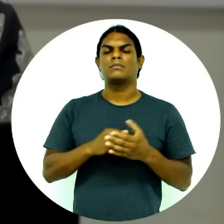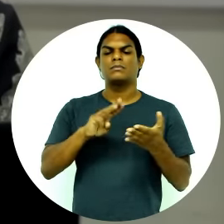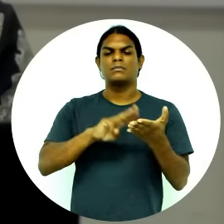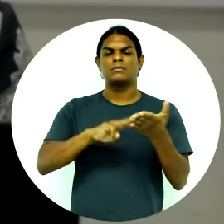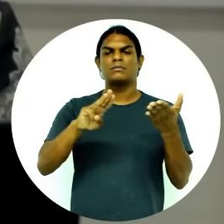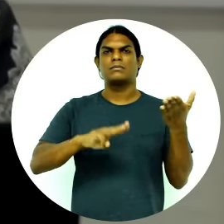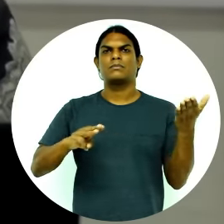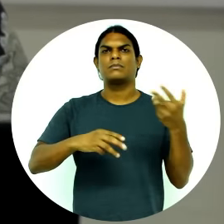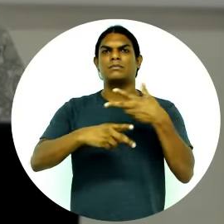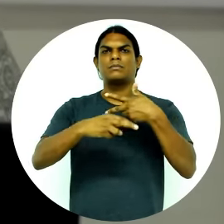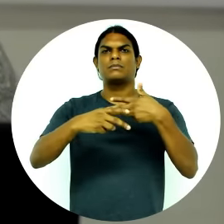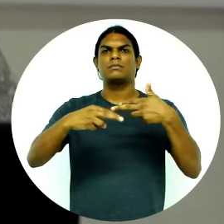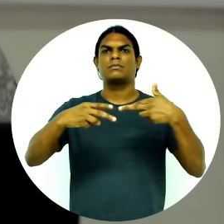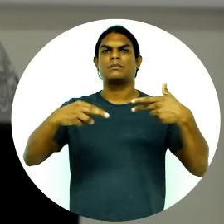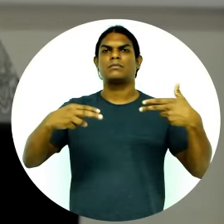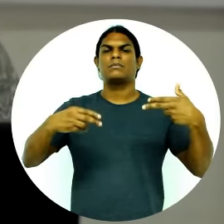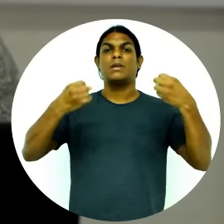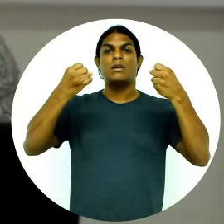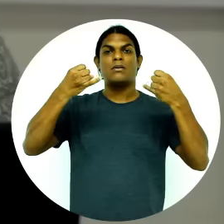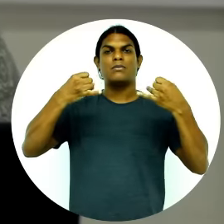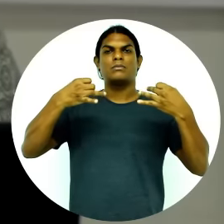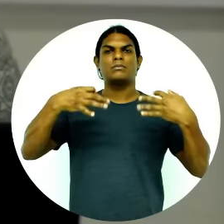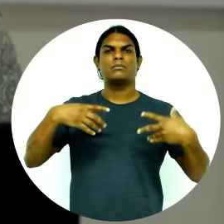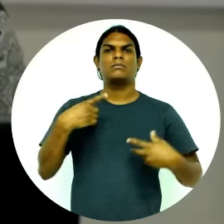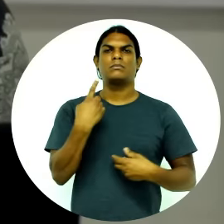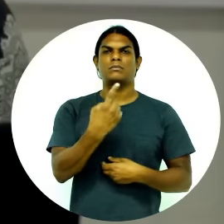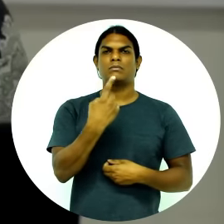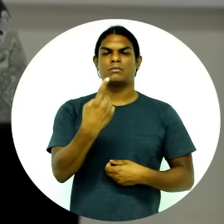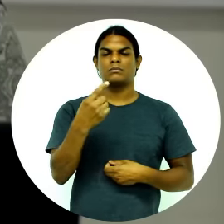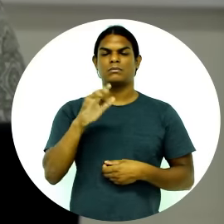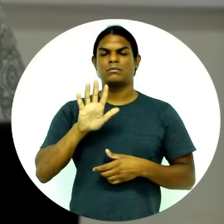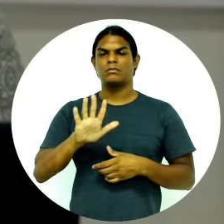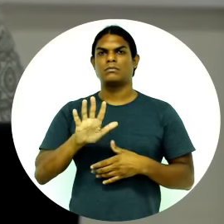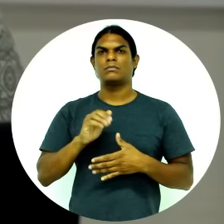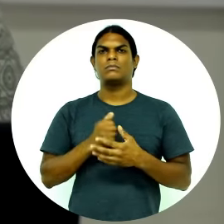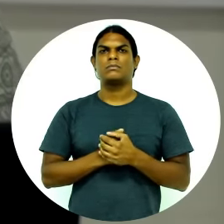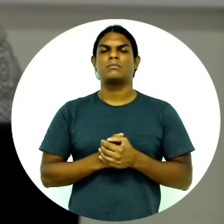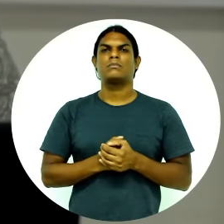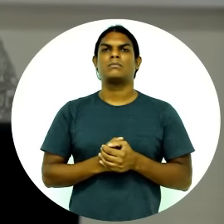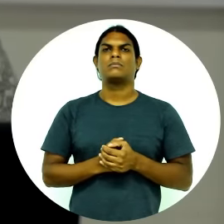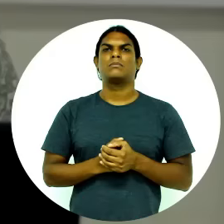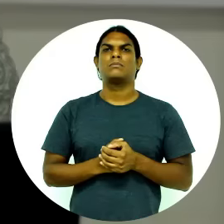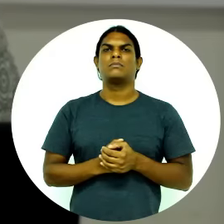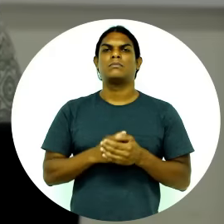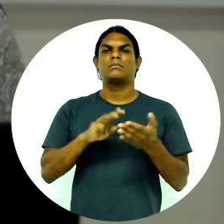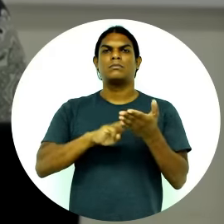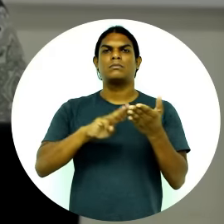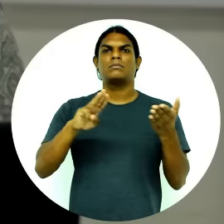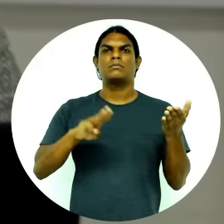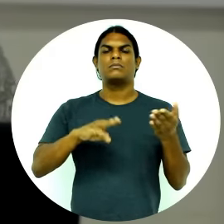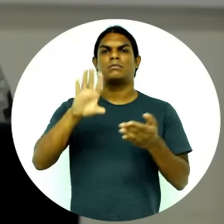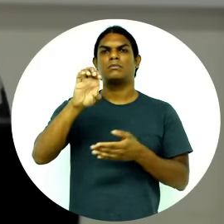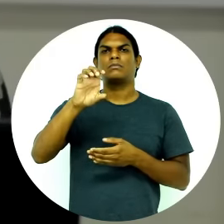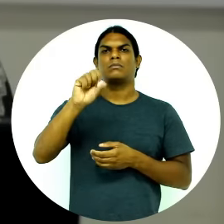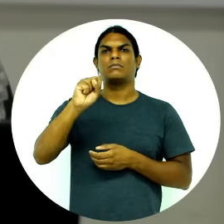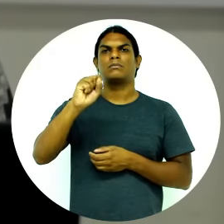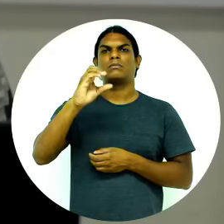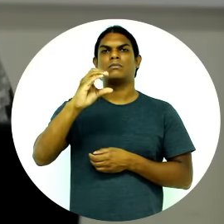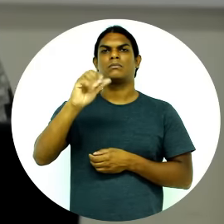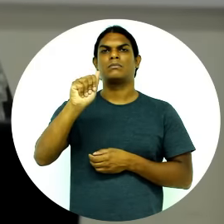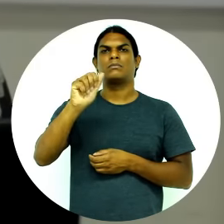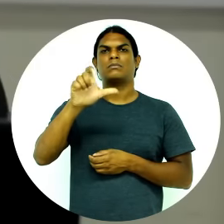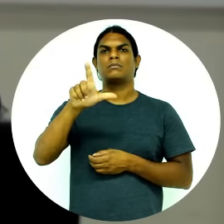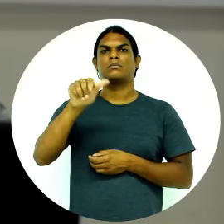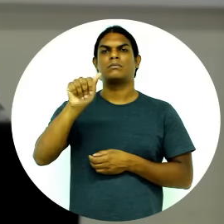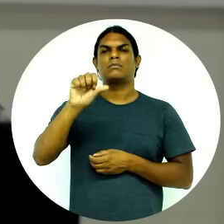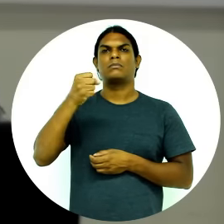desempenho. Agora, existem alguns métodos que nós podemos trabalhar